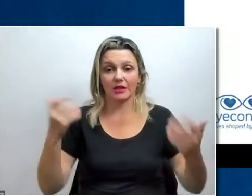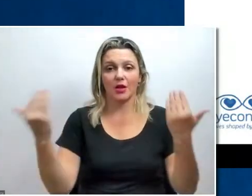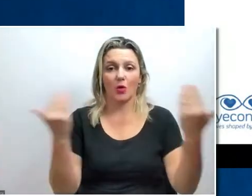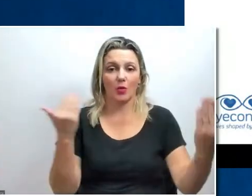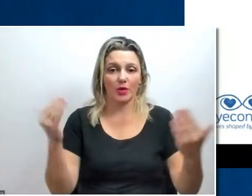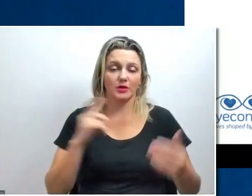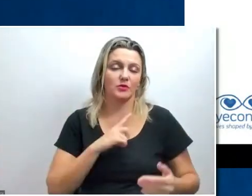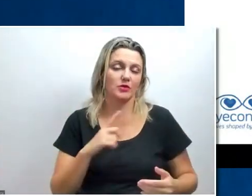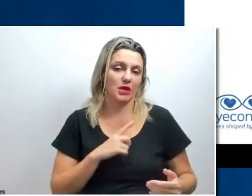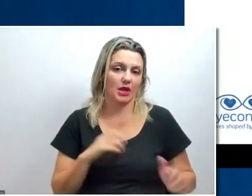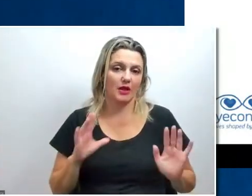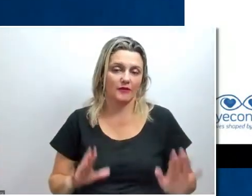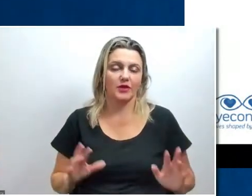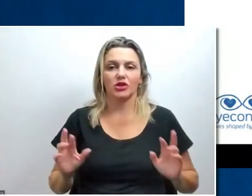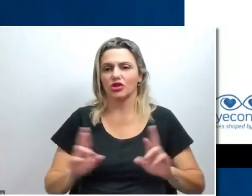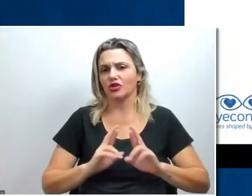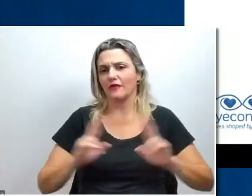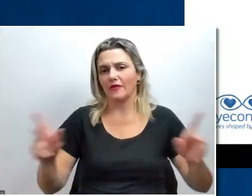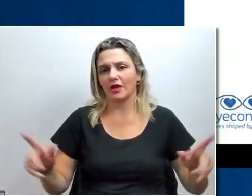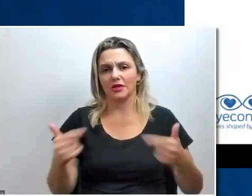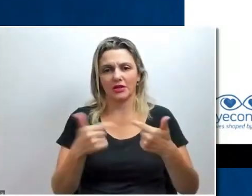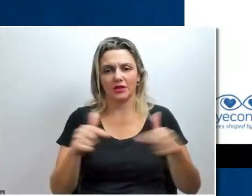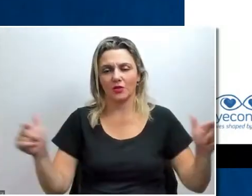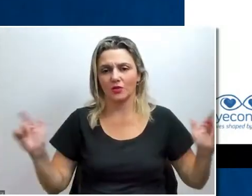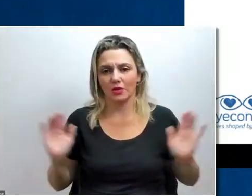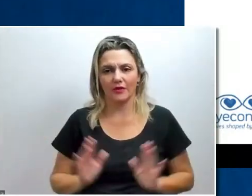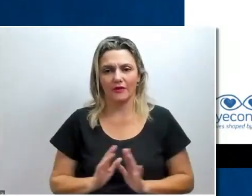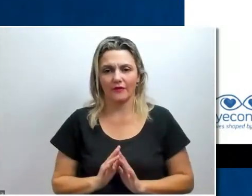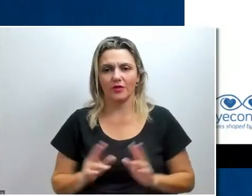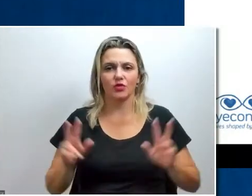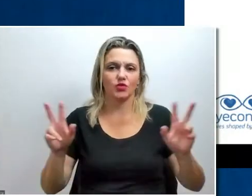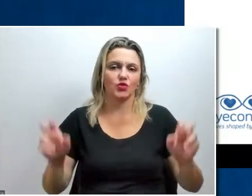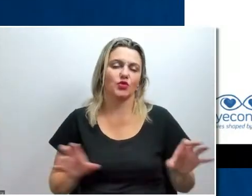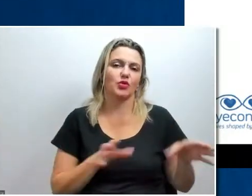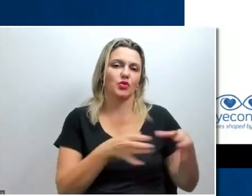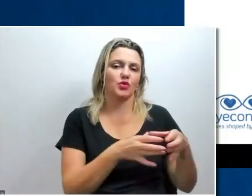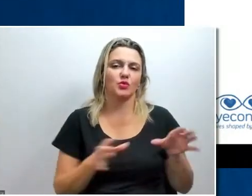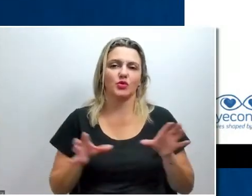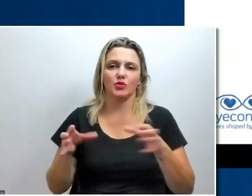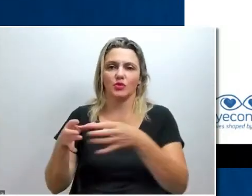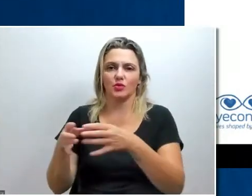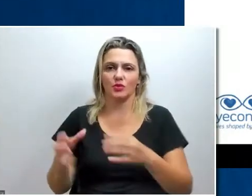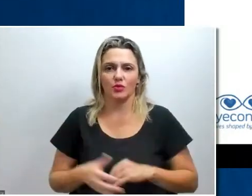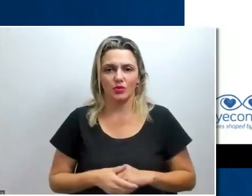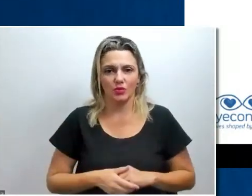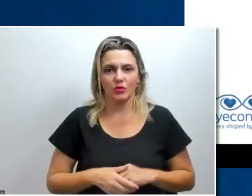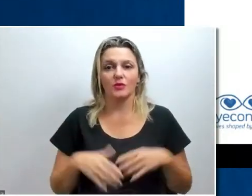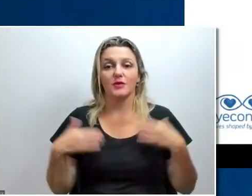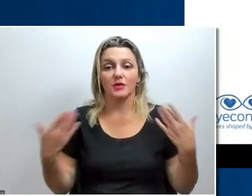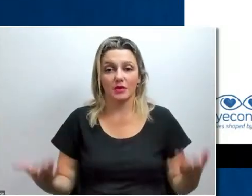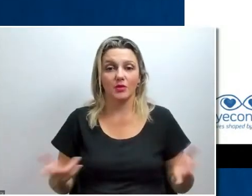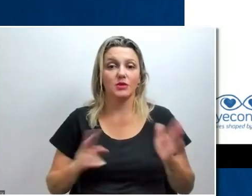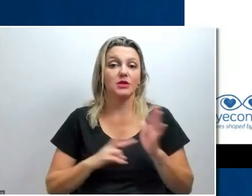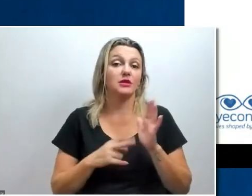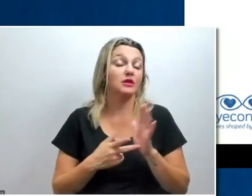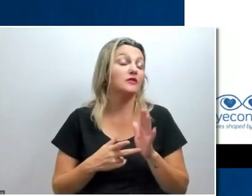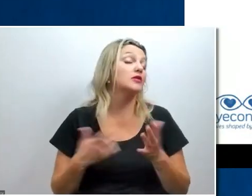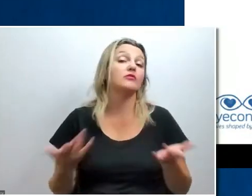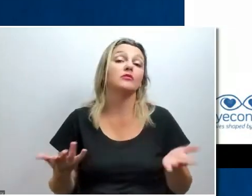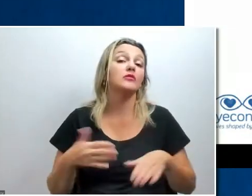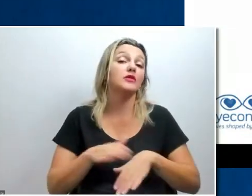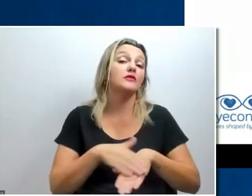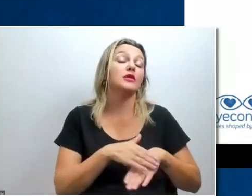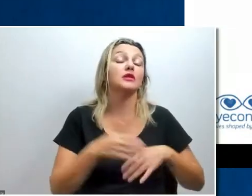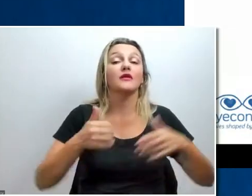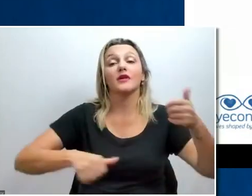diferença estatisticamente significativa entre os dois grupos. Ou seja, né, quanto mais a gente pode fazer do que avaliar